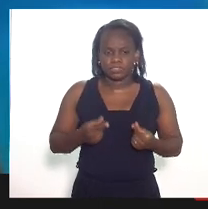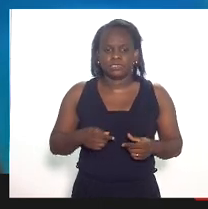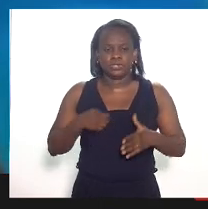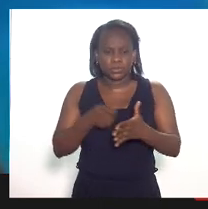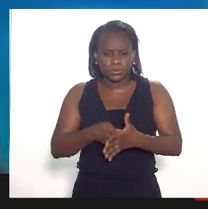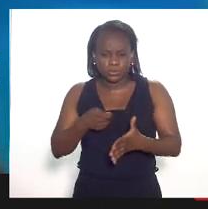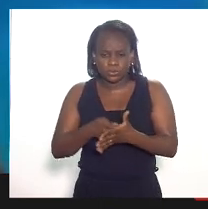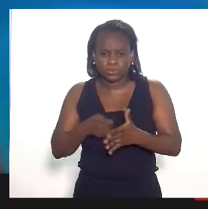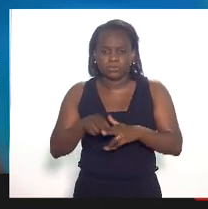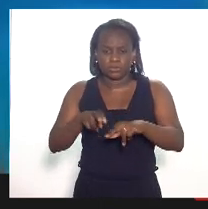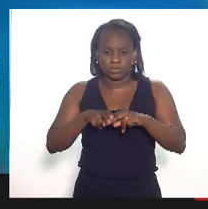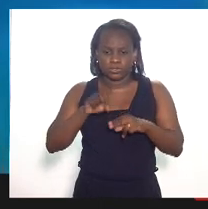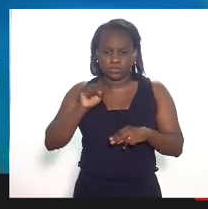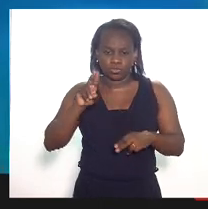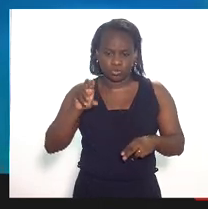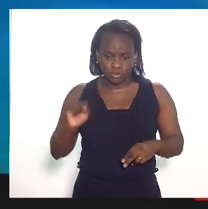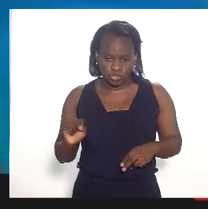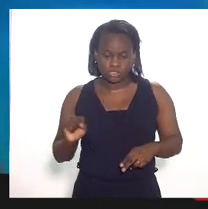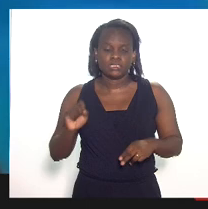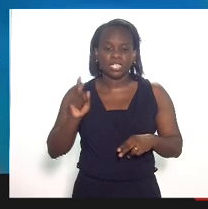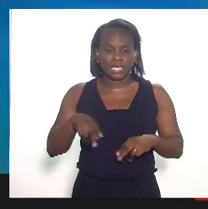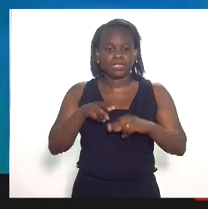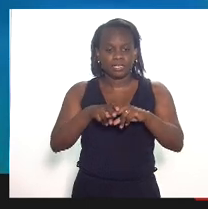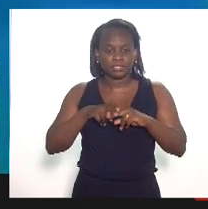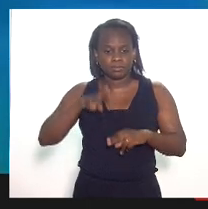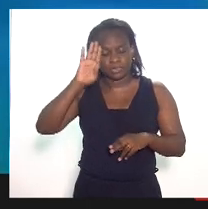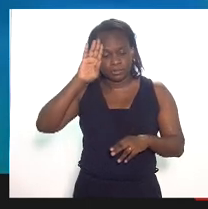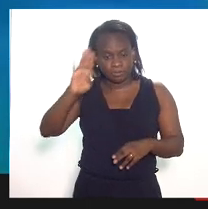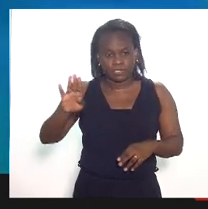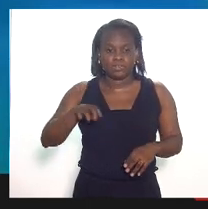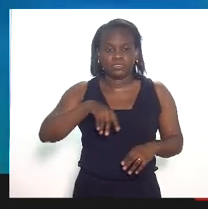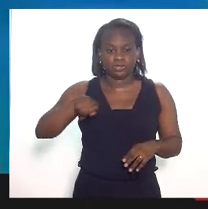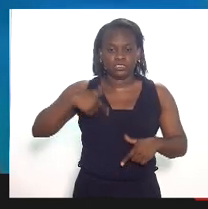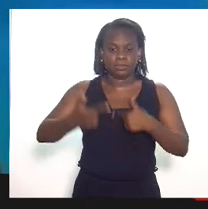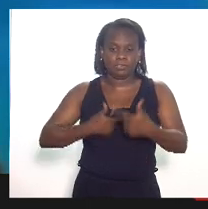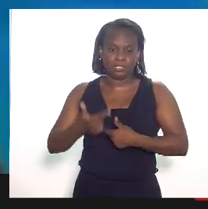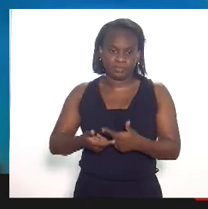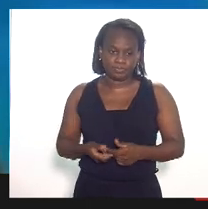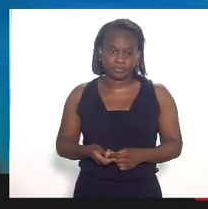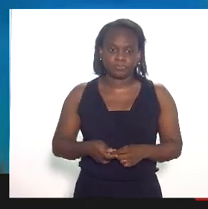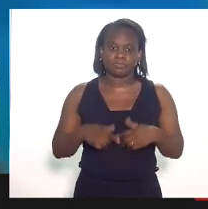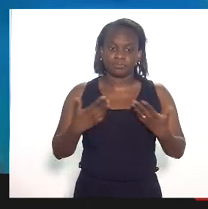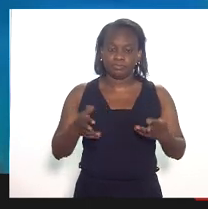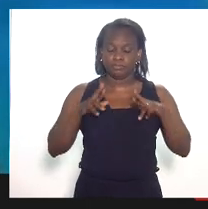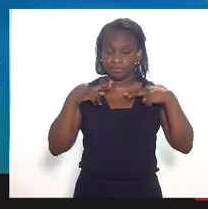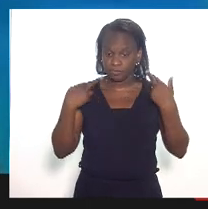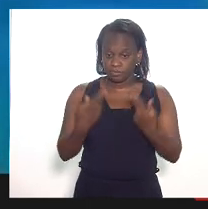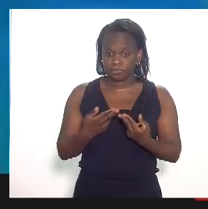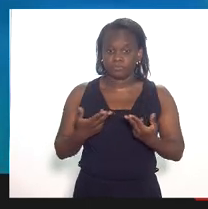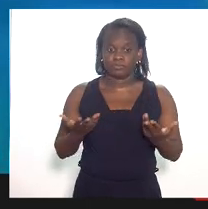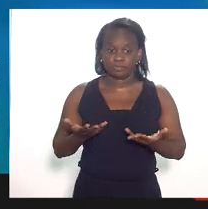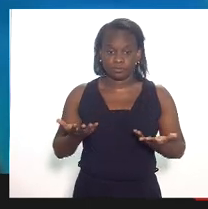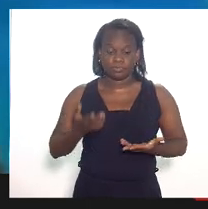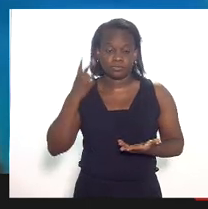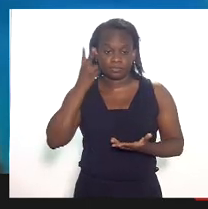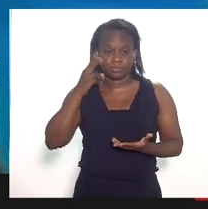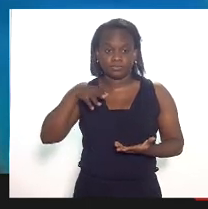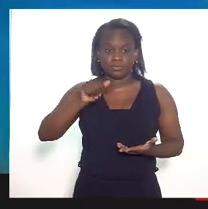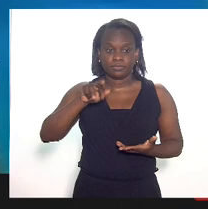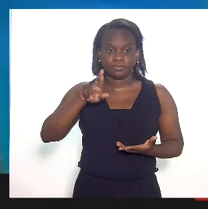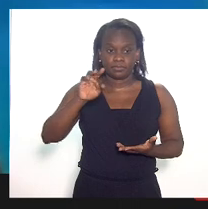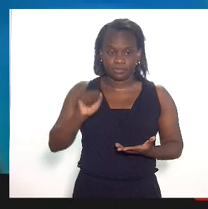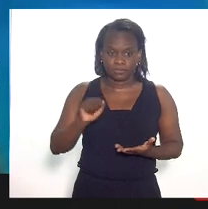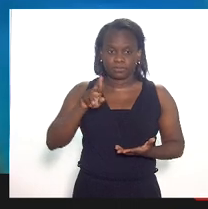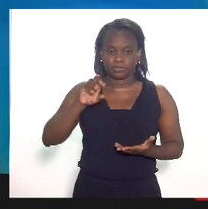lutas pelo Sistema Único de Saúde, que é a razão principal do nosso trabalho. Essa audiência, a deputada Marta Rocha colocou, é